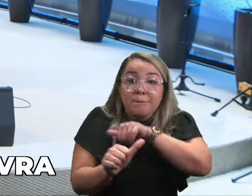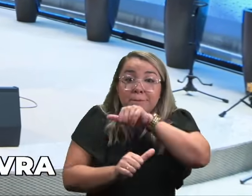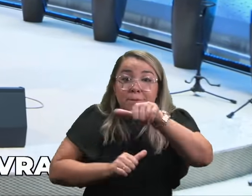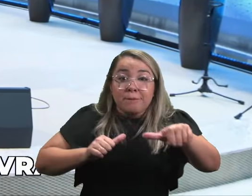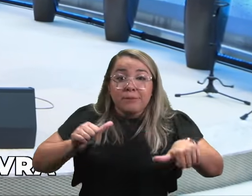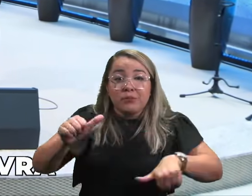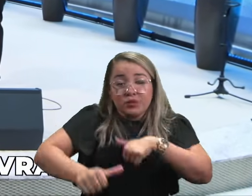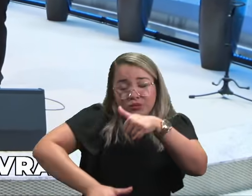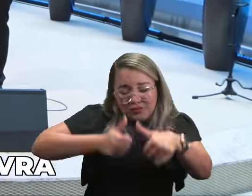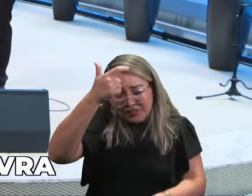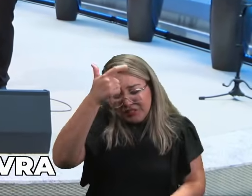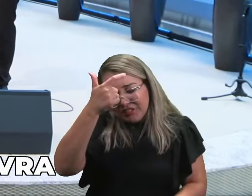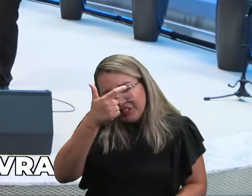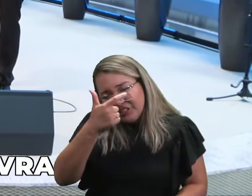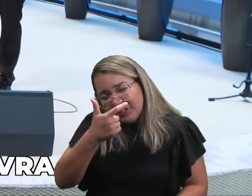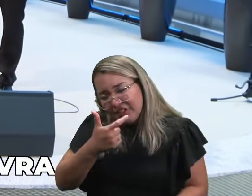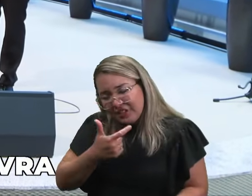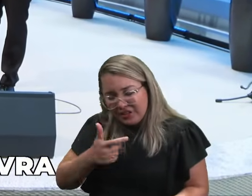Transforma-me